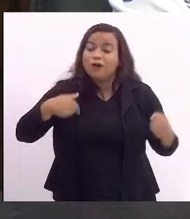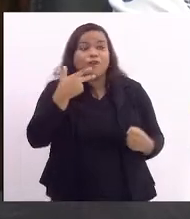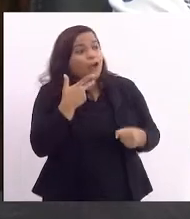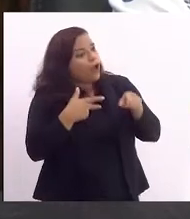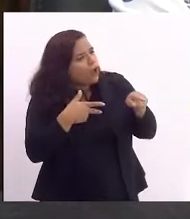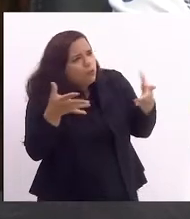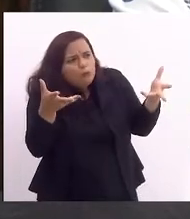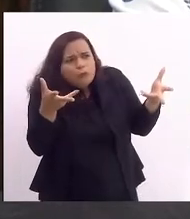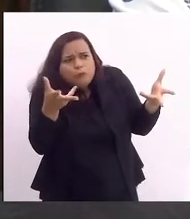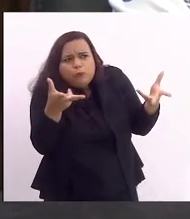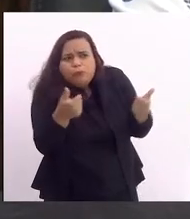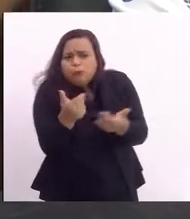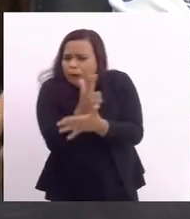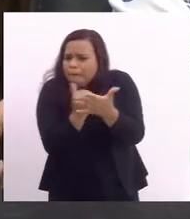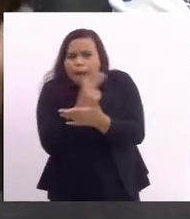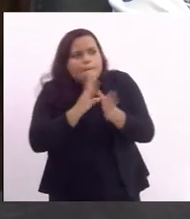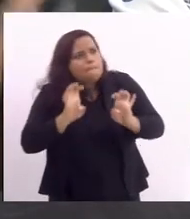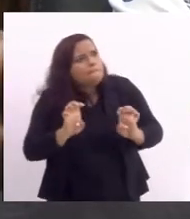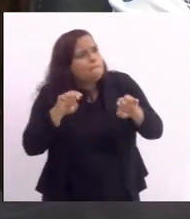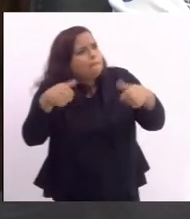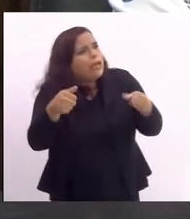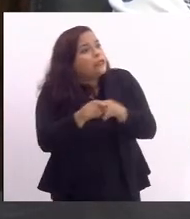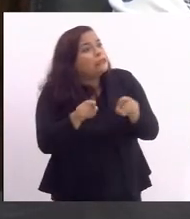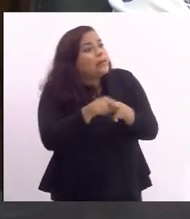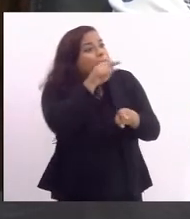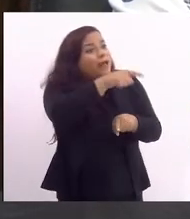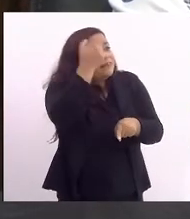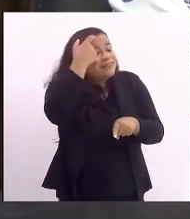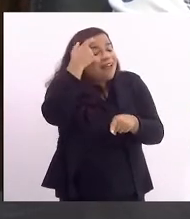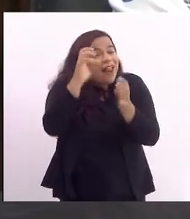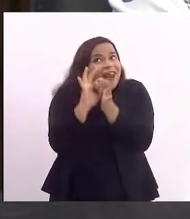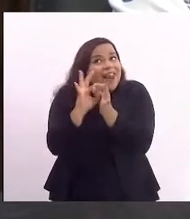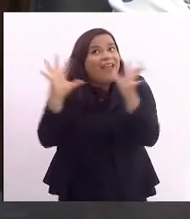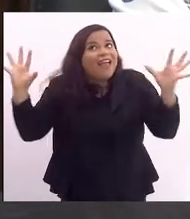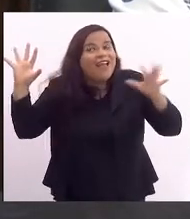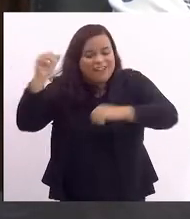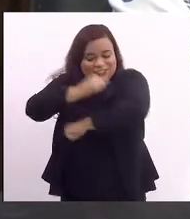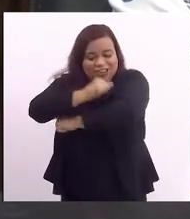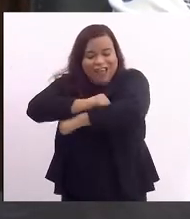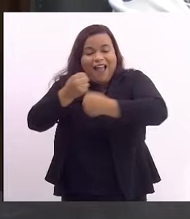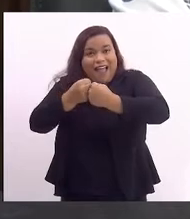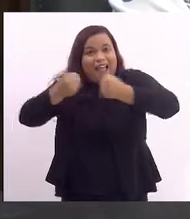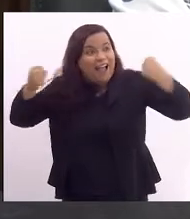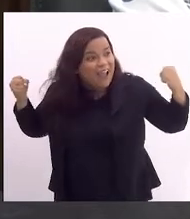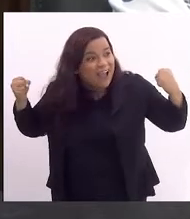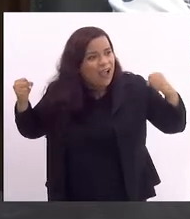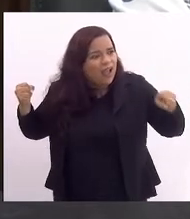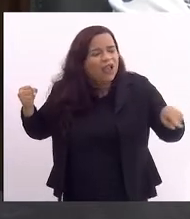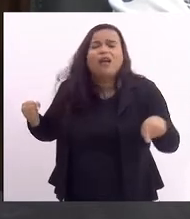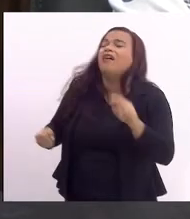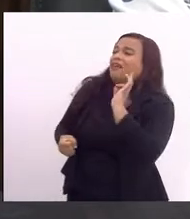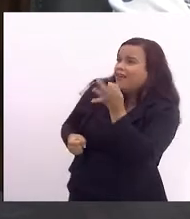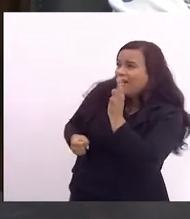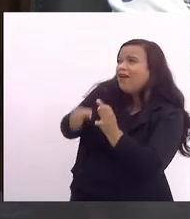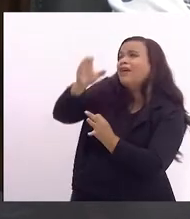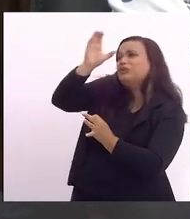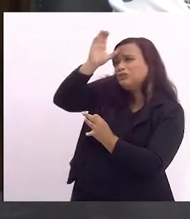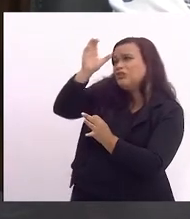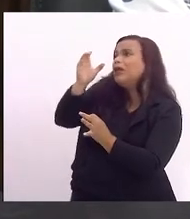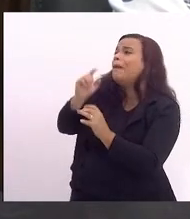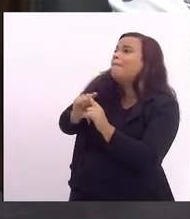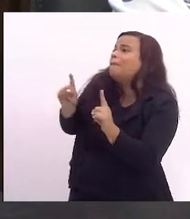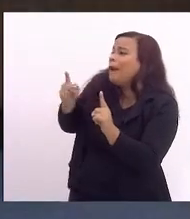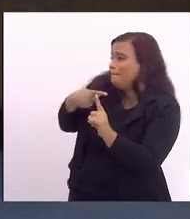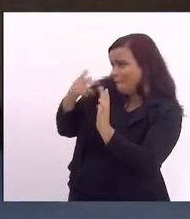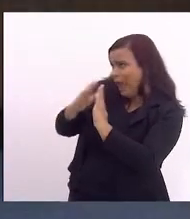ótimo desenhista, você também entende a vontade que você tem, que é de liberdade. Aí ele é, tia, mas nem tem muita janela onde eu